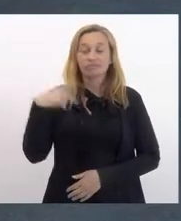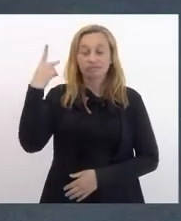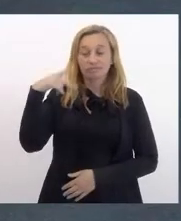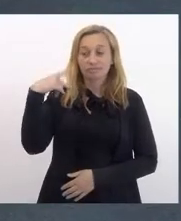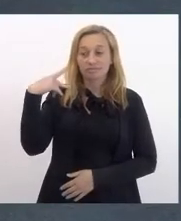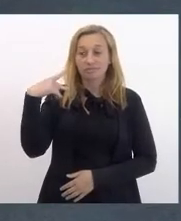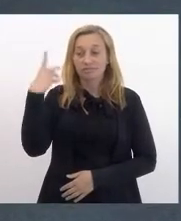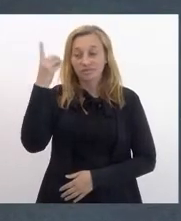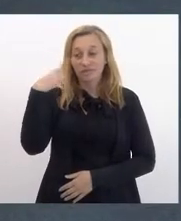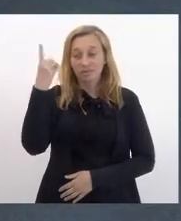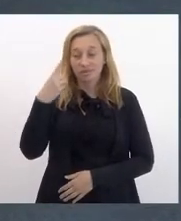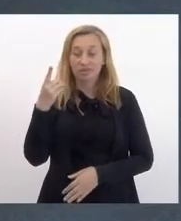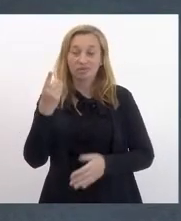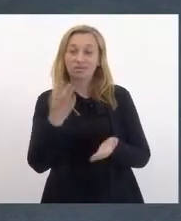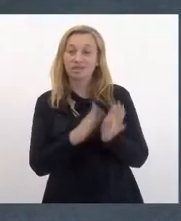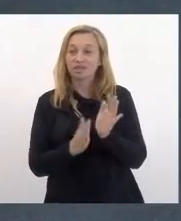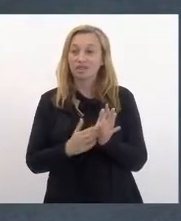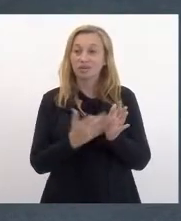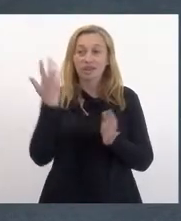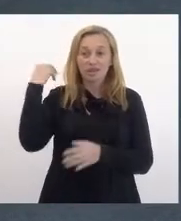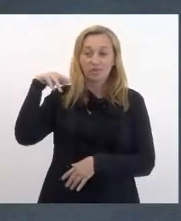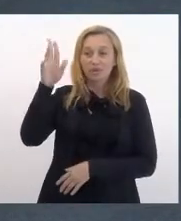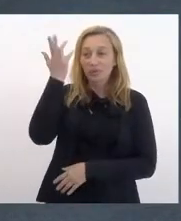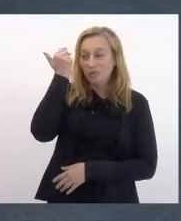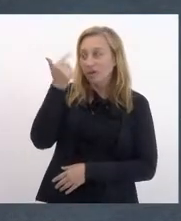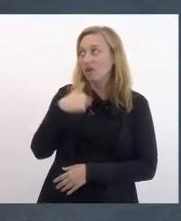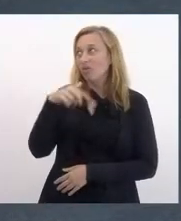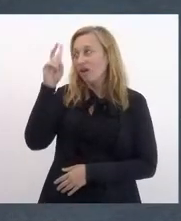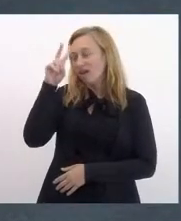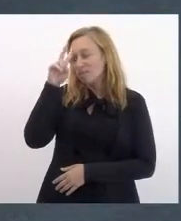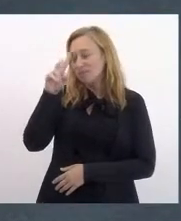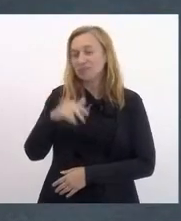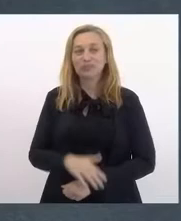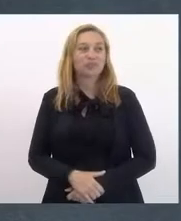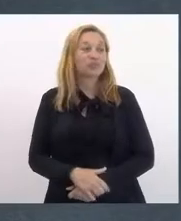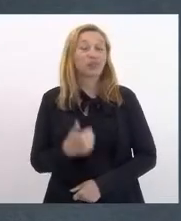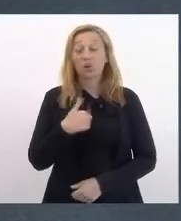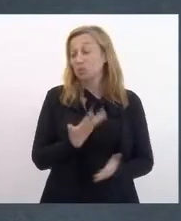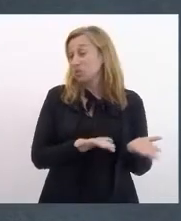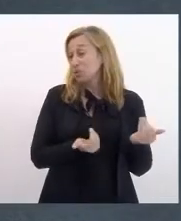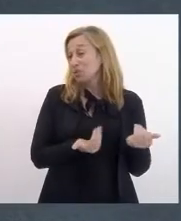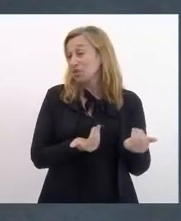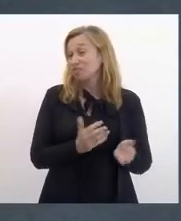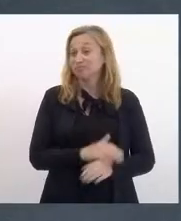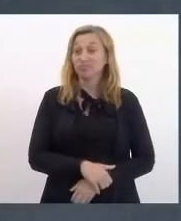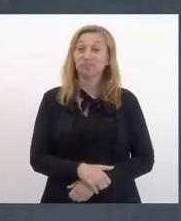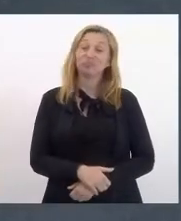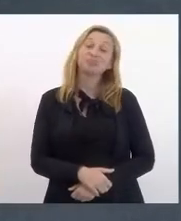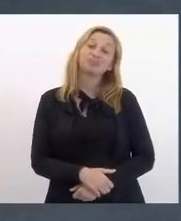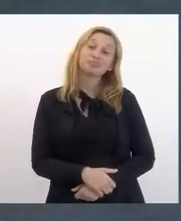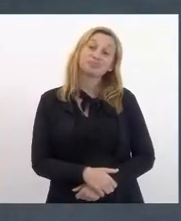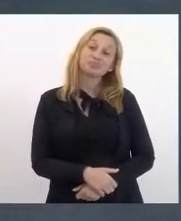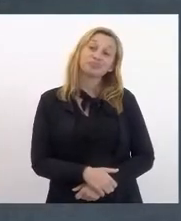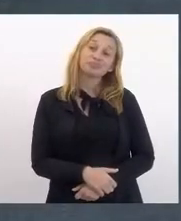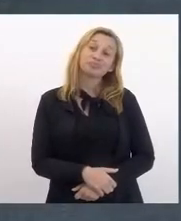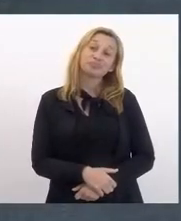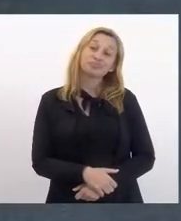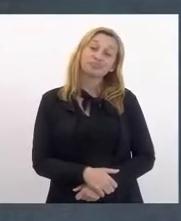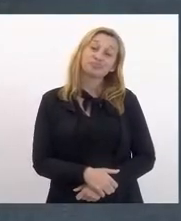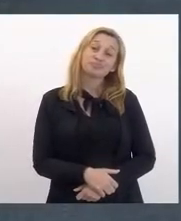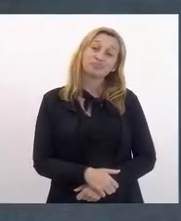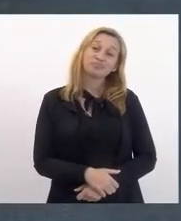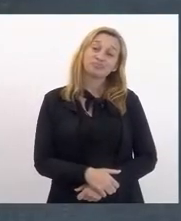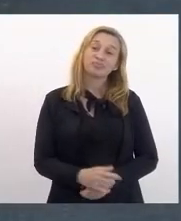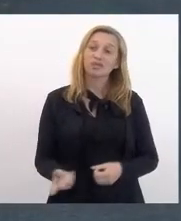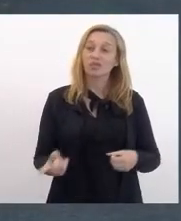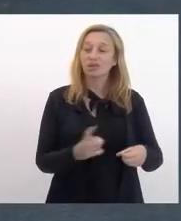samba, Eliomar Coelho. Eu me lembro, eu ainda jovem, com a retomada dos